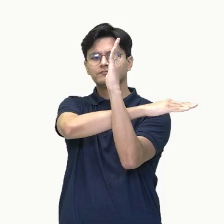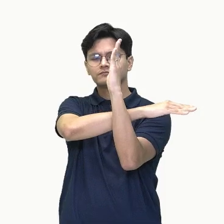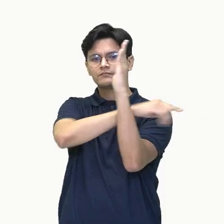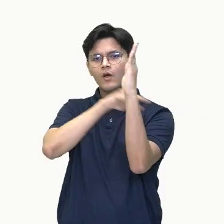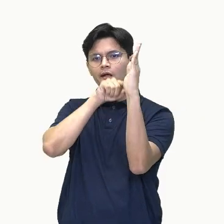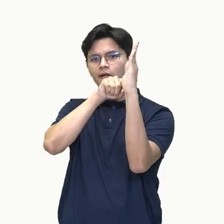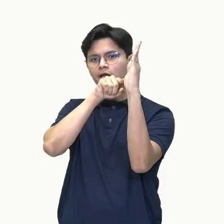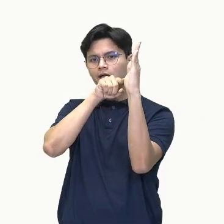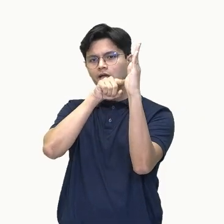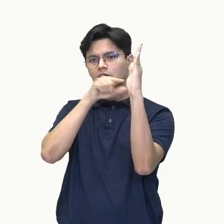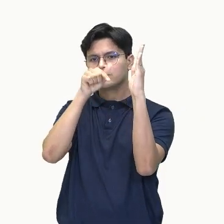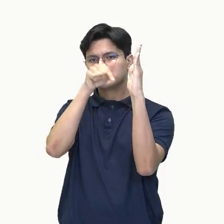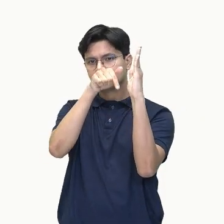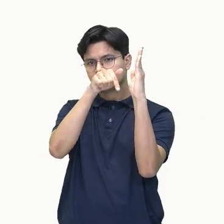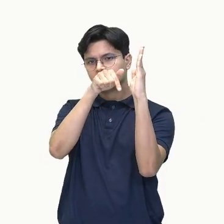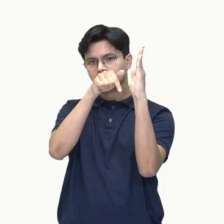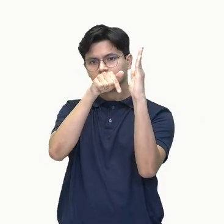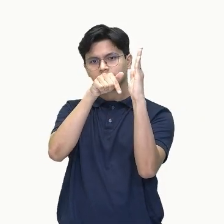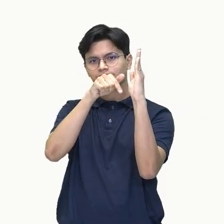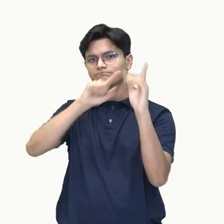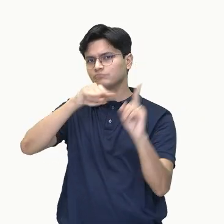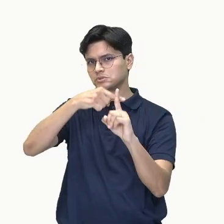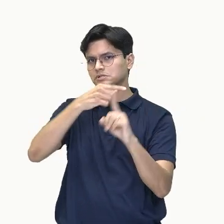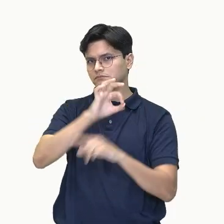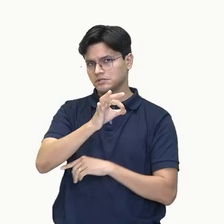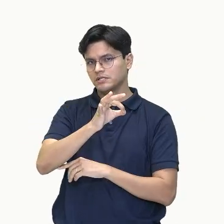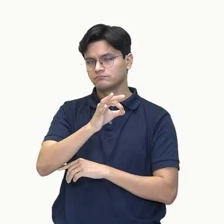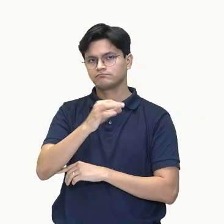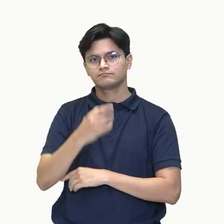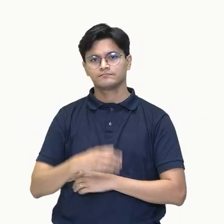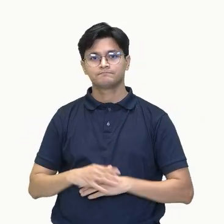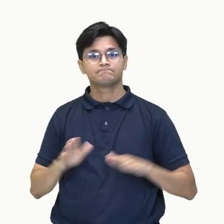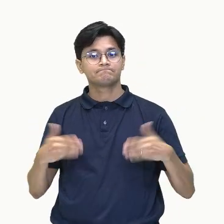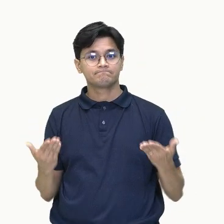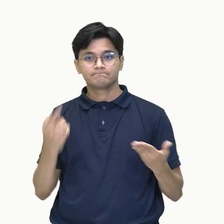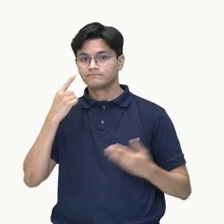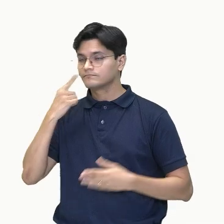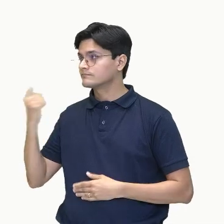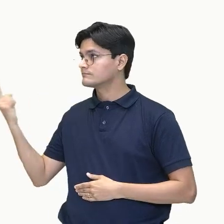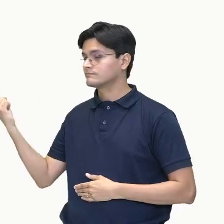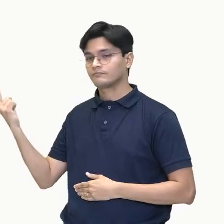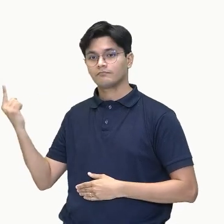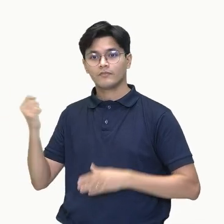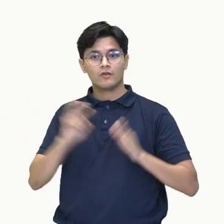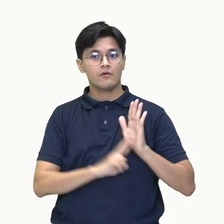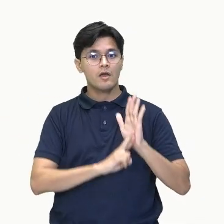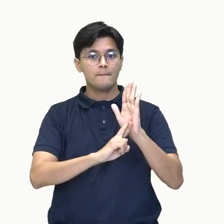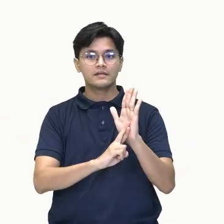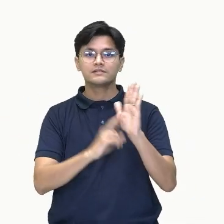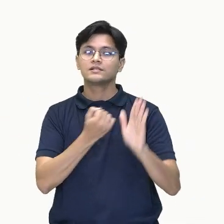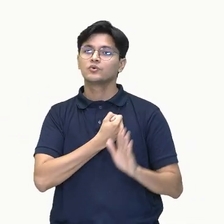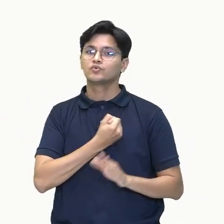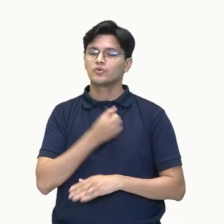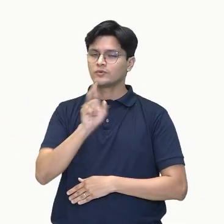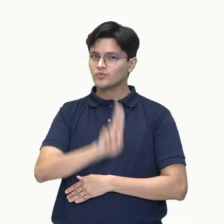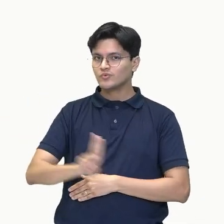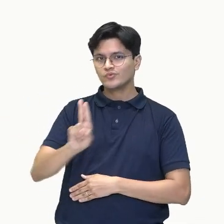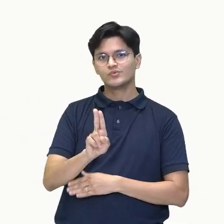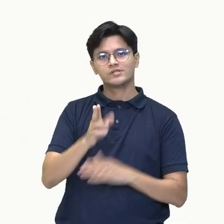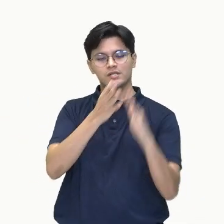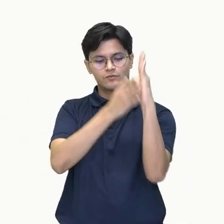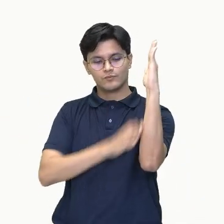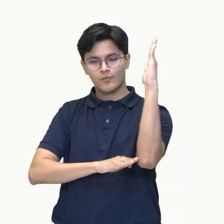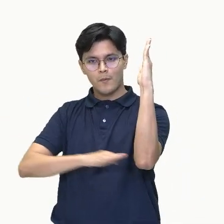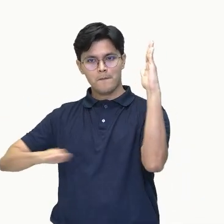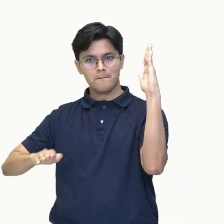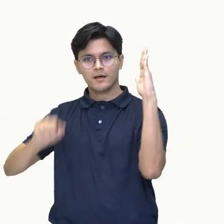aí e vou marcar. Pronto. Isso aí é representar os números no plano cartesiano.